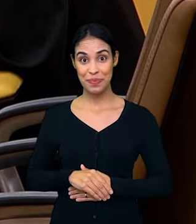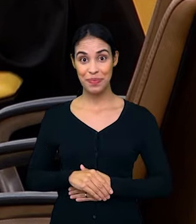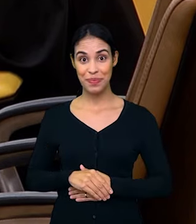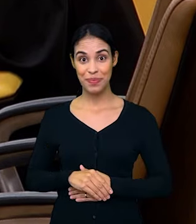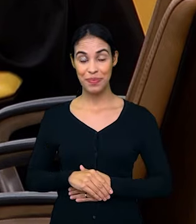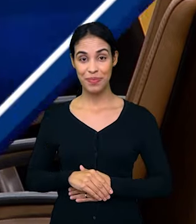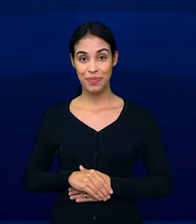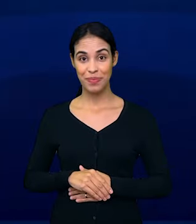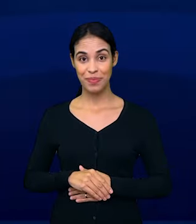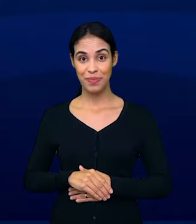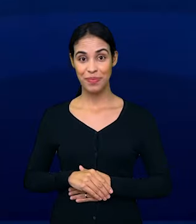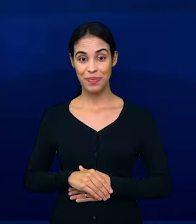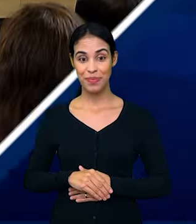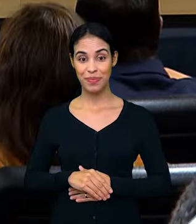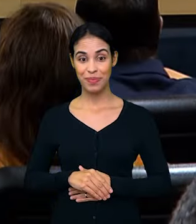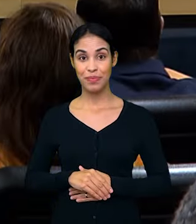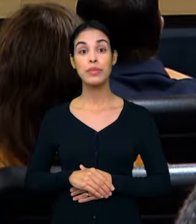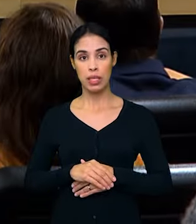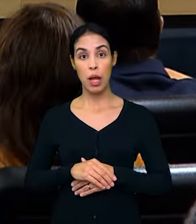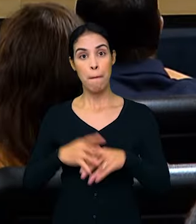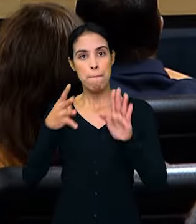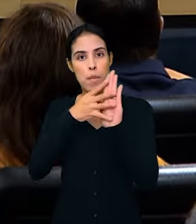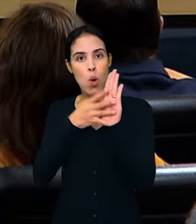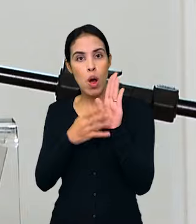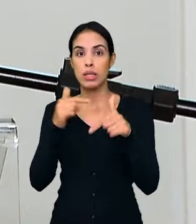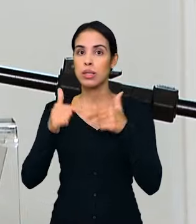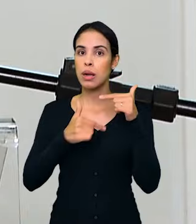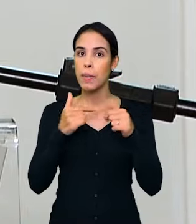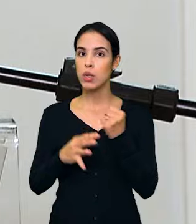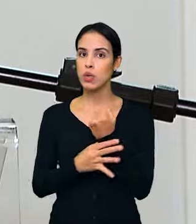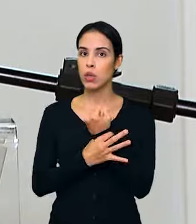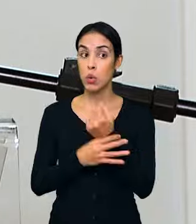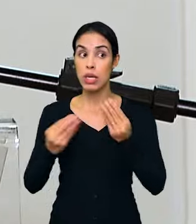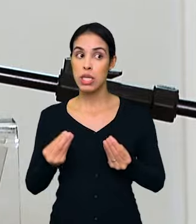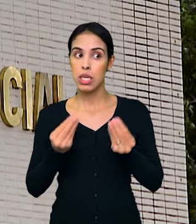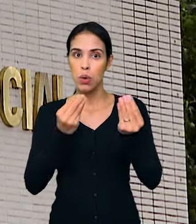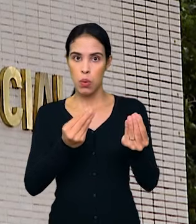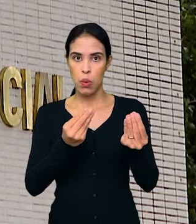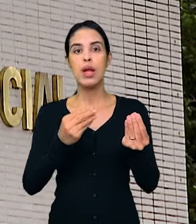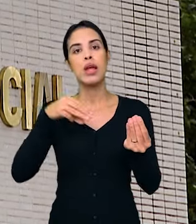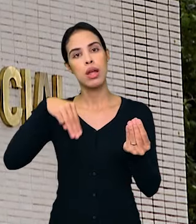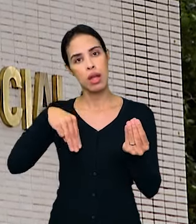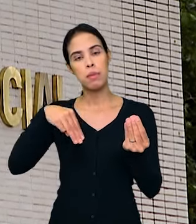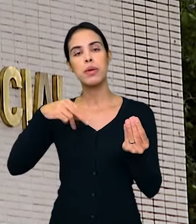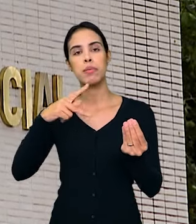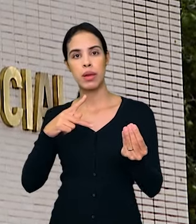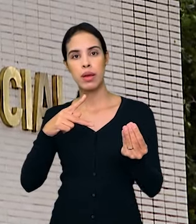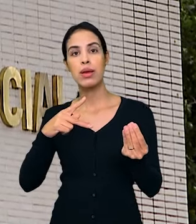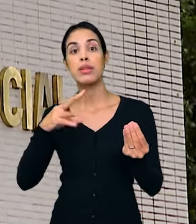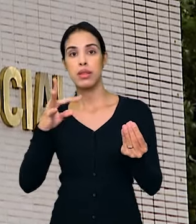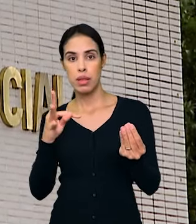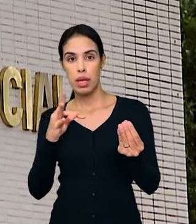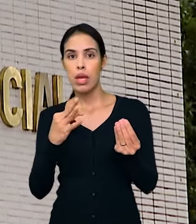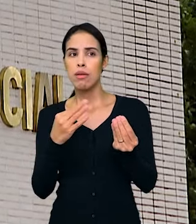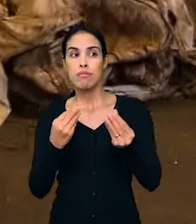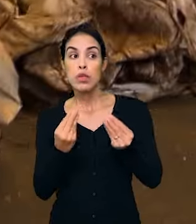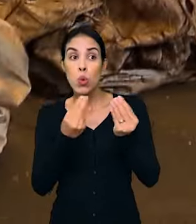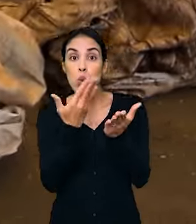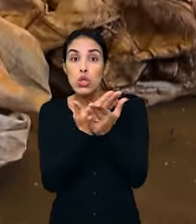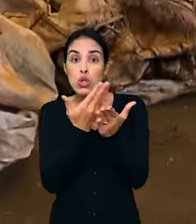ministras. O programa Trabalho Seguro da Justiça do Trabalho entregou ao Ministério do Trabalho e Emprego estudo